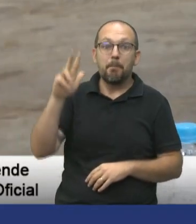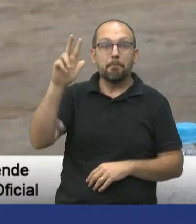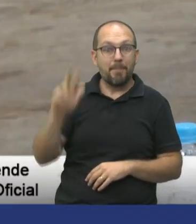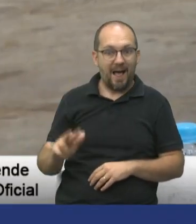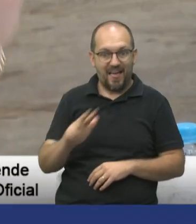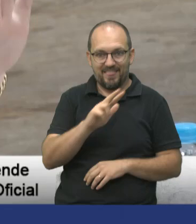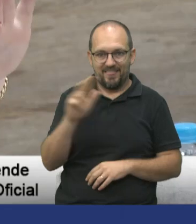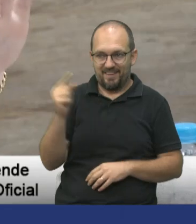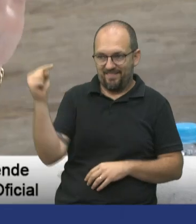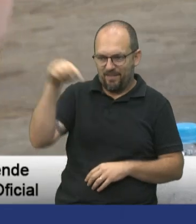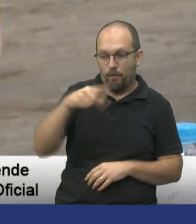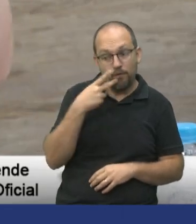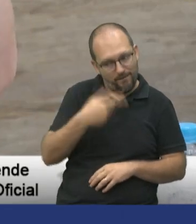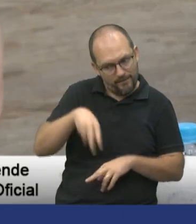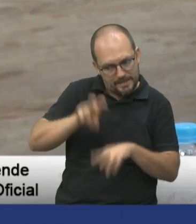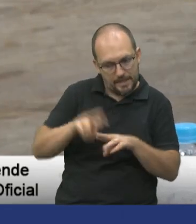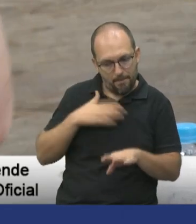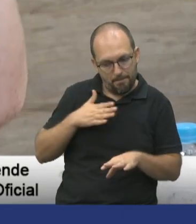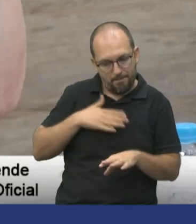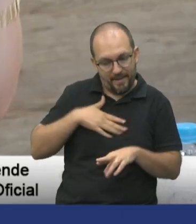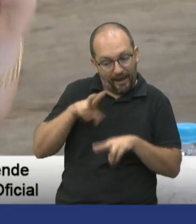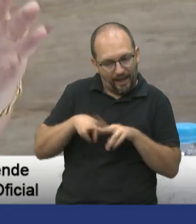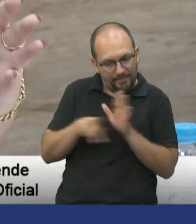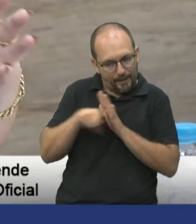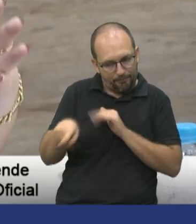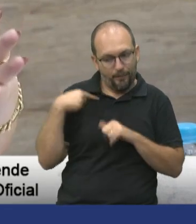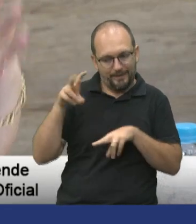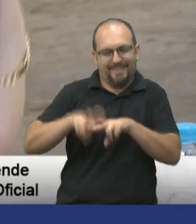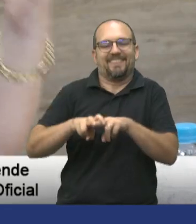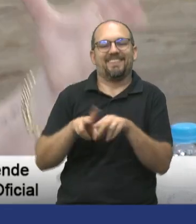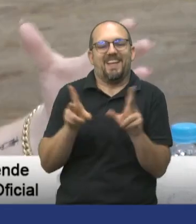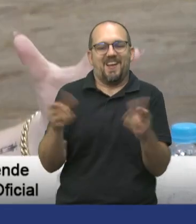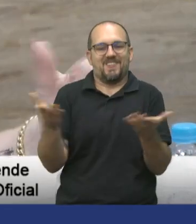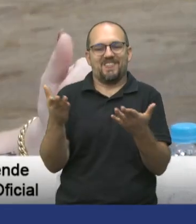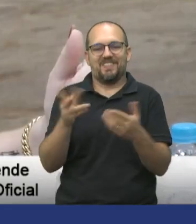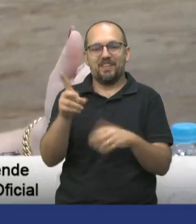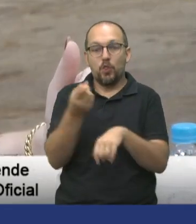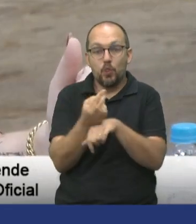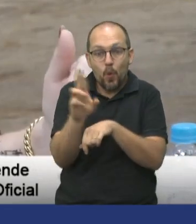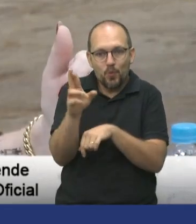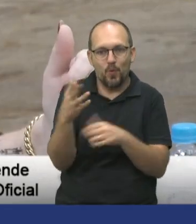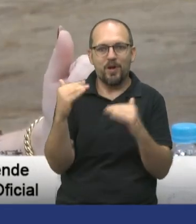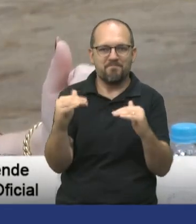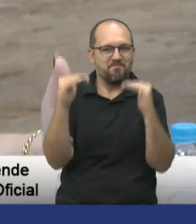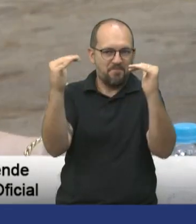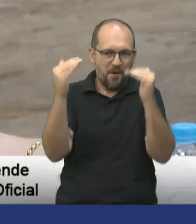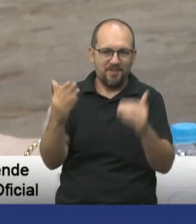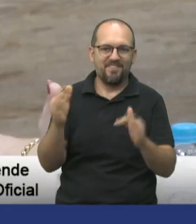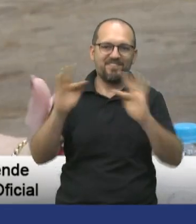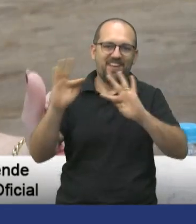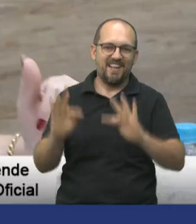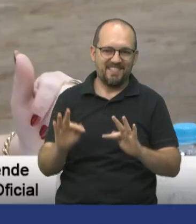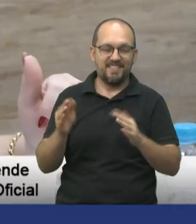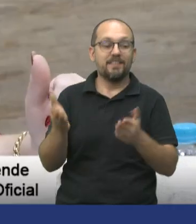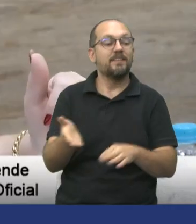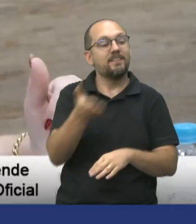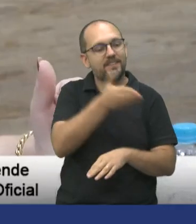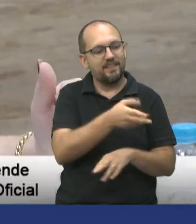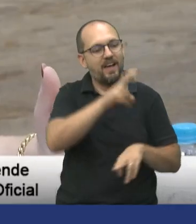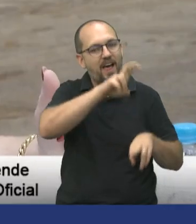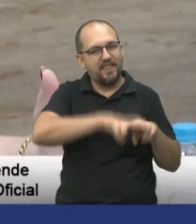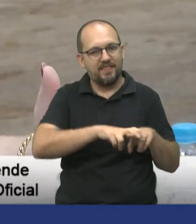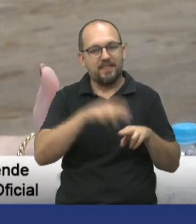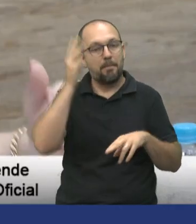eu falei, vai na minha cadeira. E agora uma super doutora, fico muito feliz. E a senhora está na cadeira do Matheus, que é meu colega